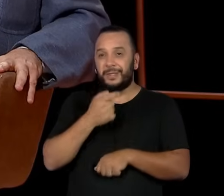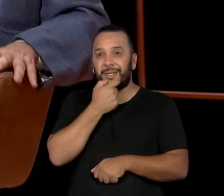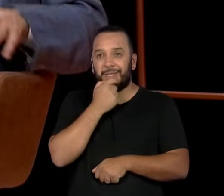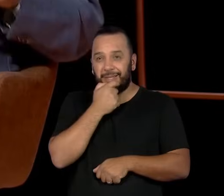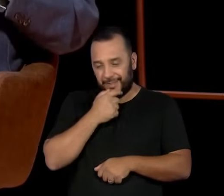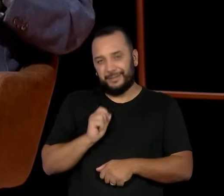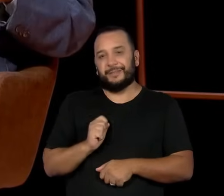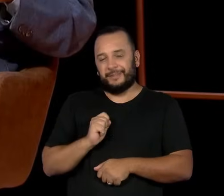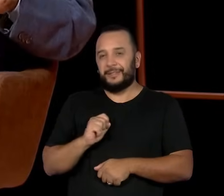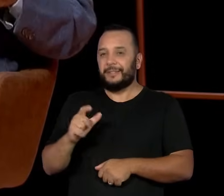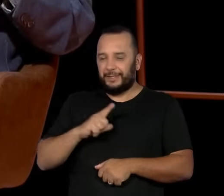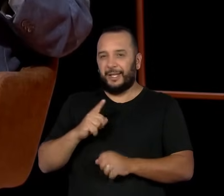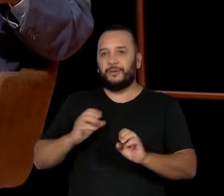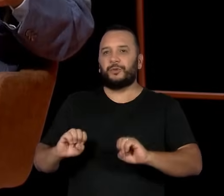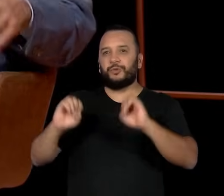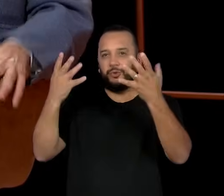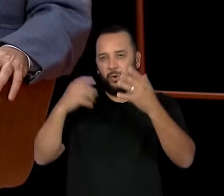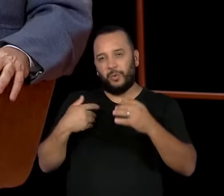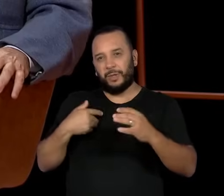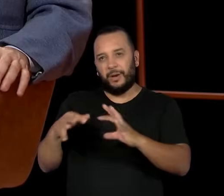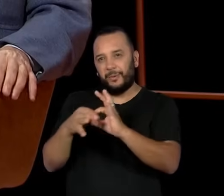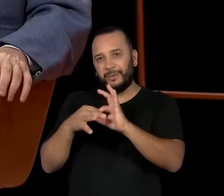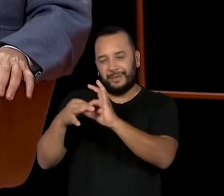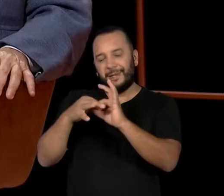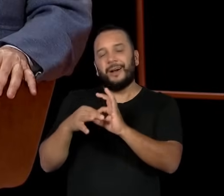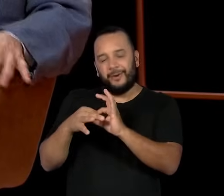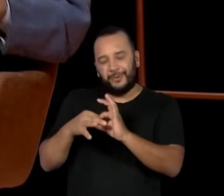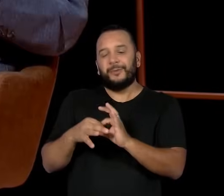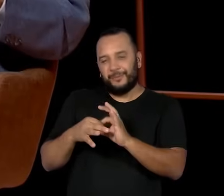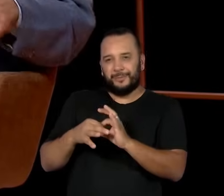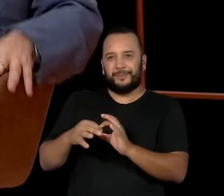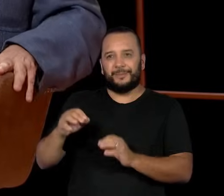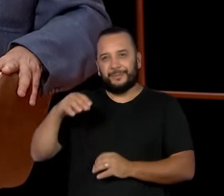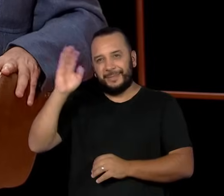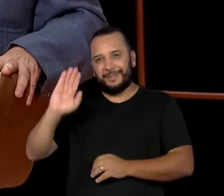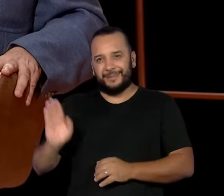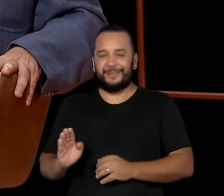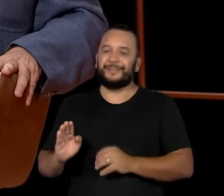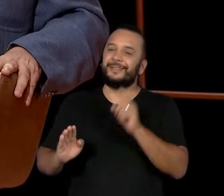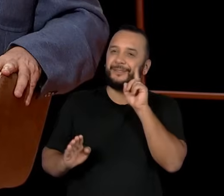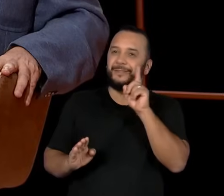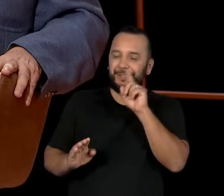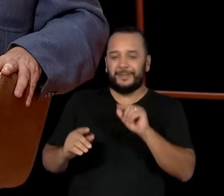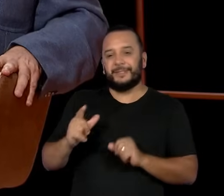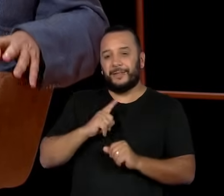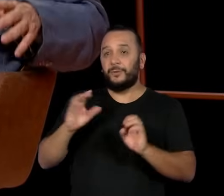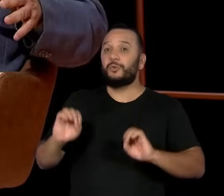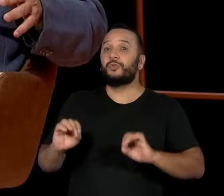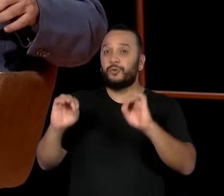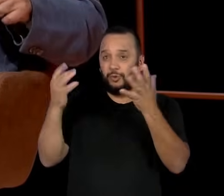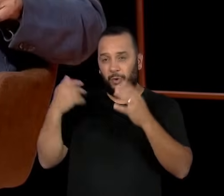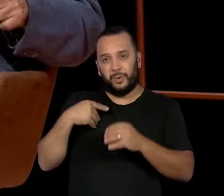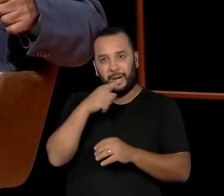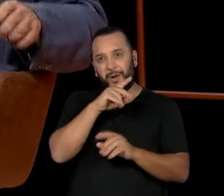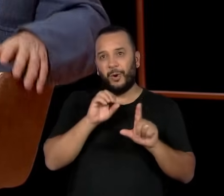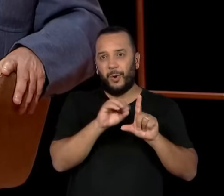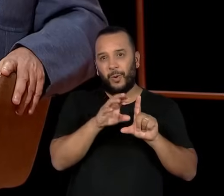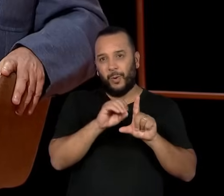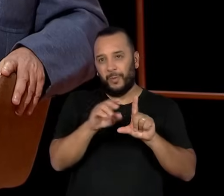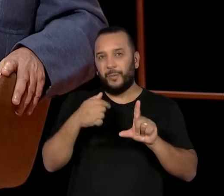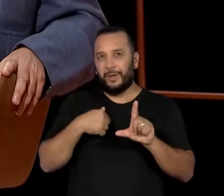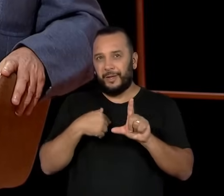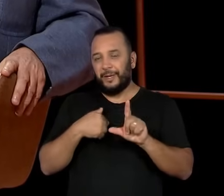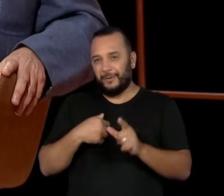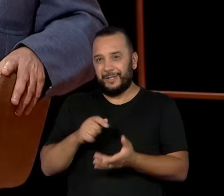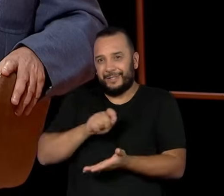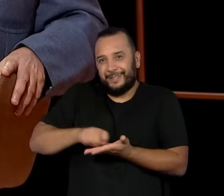Brasil-Estados Unidos, que o Antônio Miziara, inclusive, foi o diretor desse espetáculo, que depois você viu na Globo. E eu